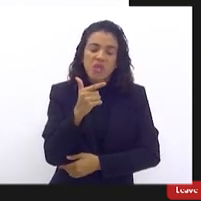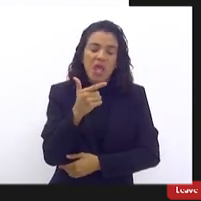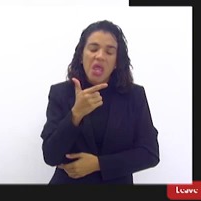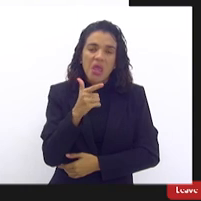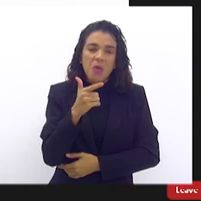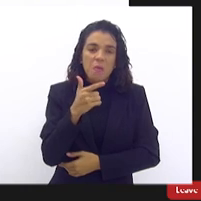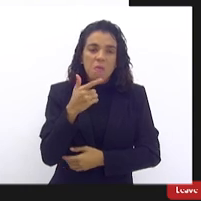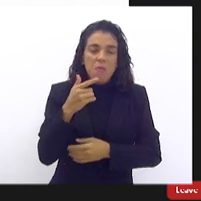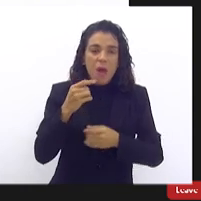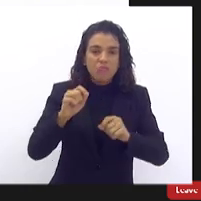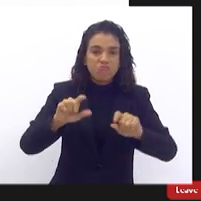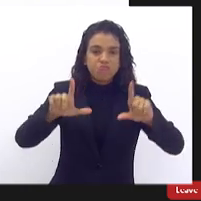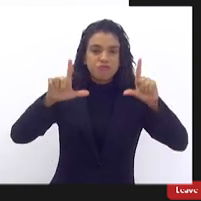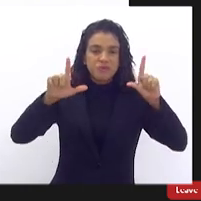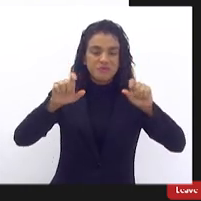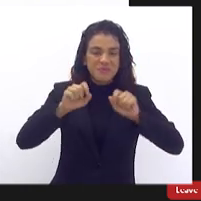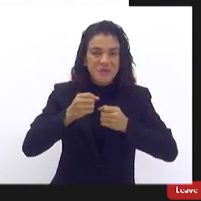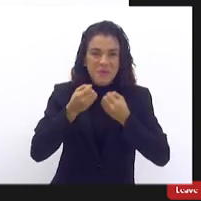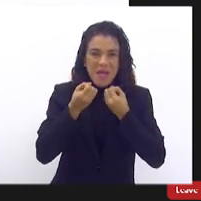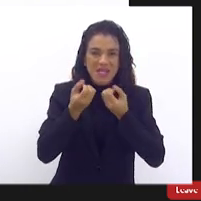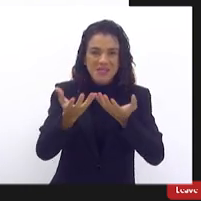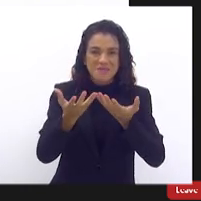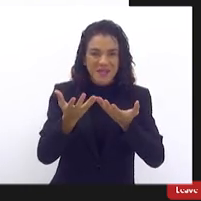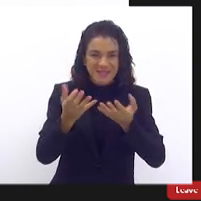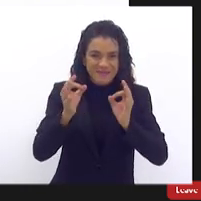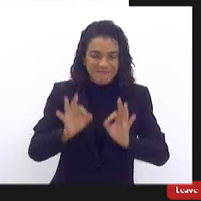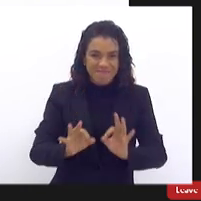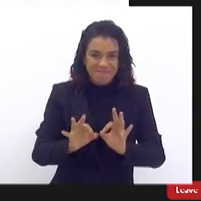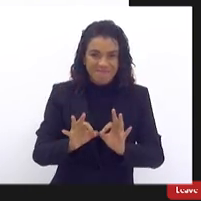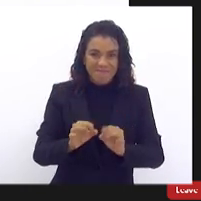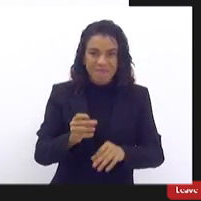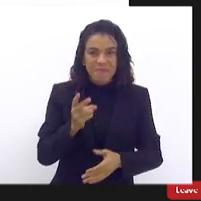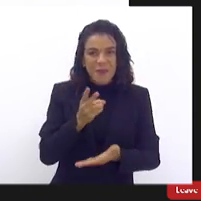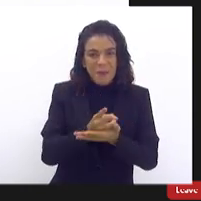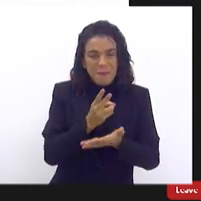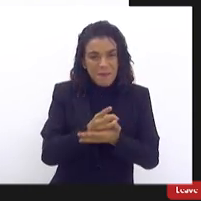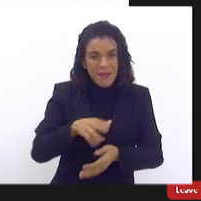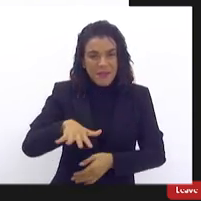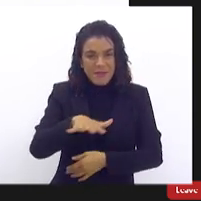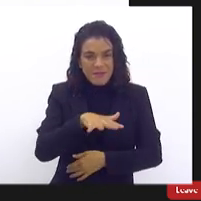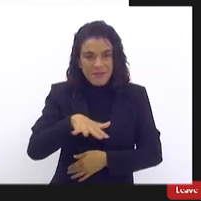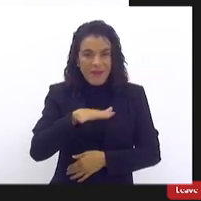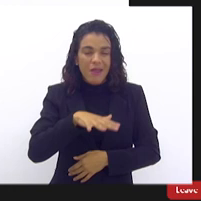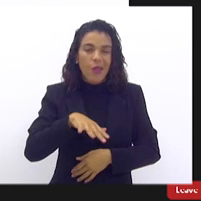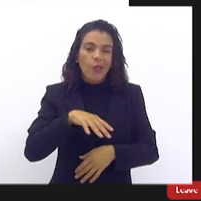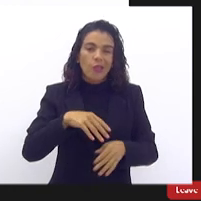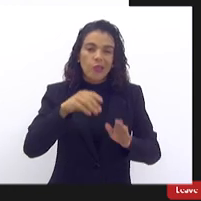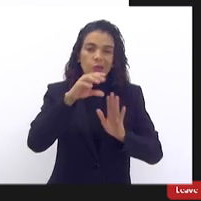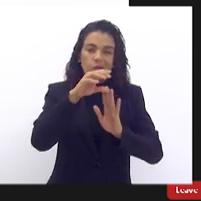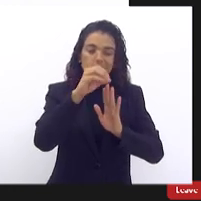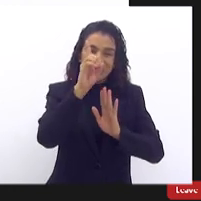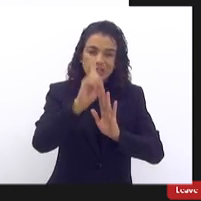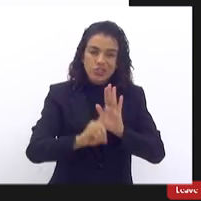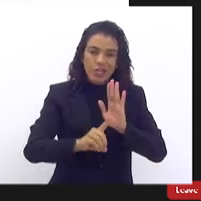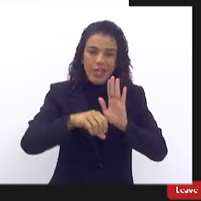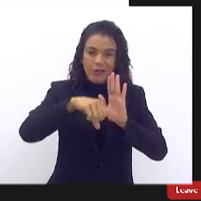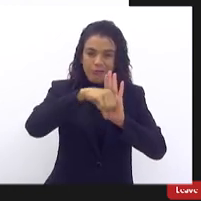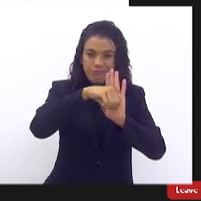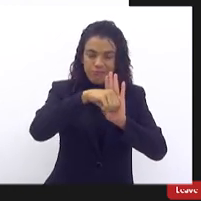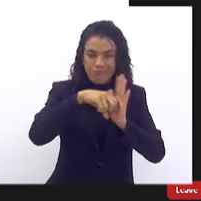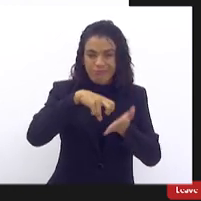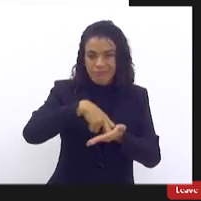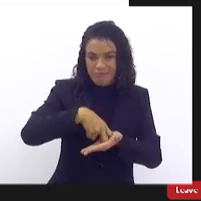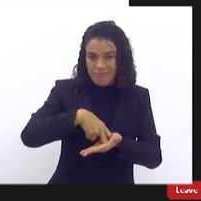não precisa inovar muito pensando mesmo nesse caminho, né, do direito penal, não precisa inovar muito, já existe, por